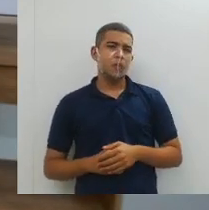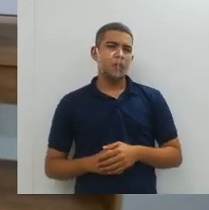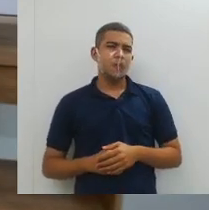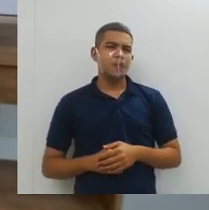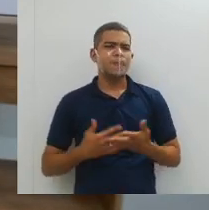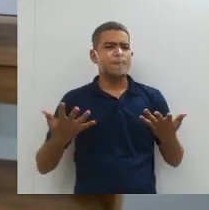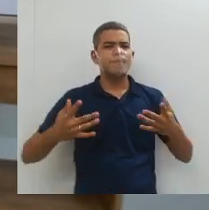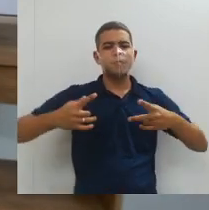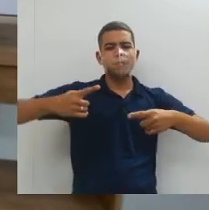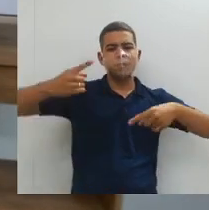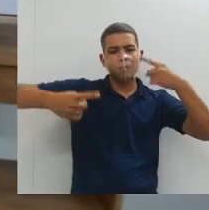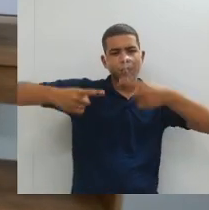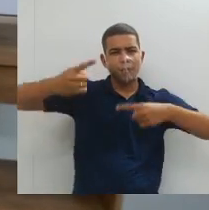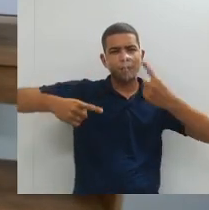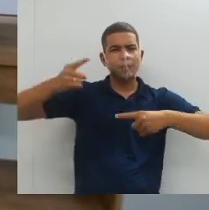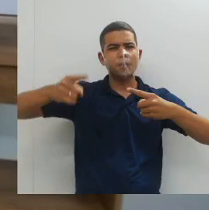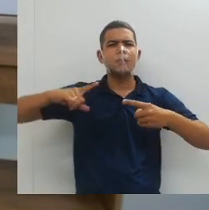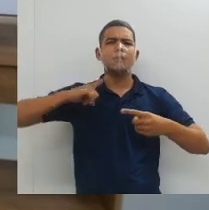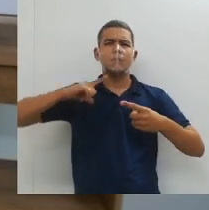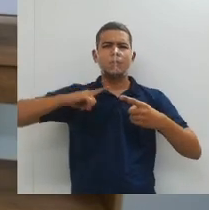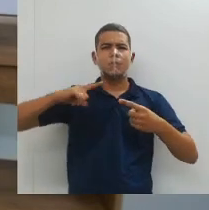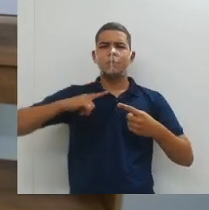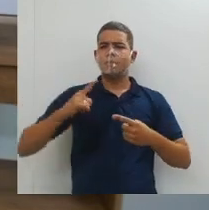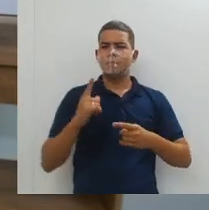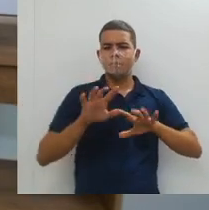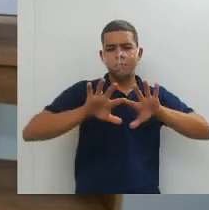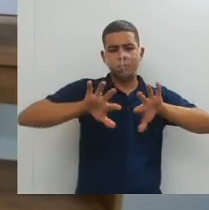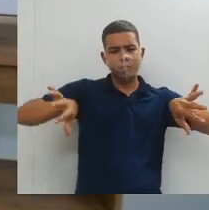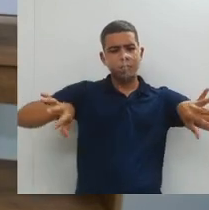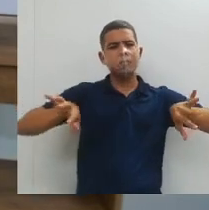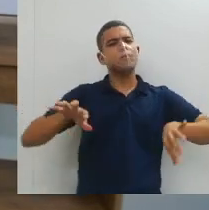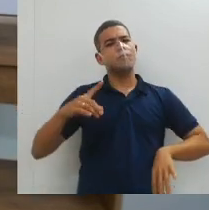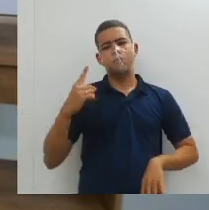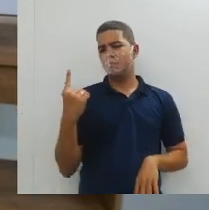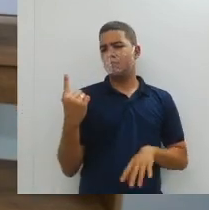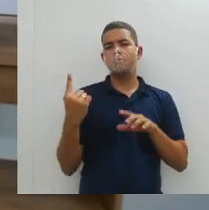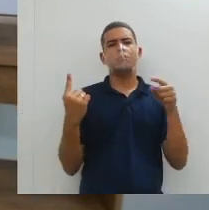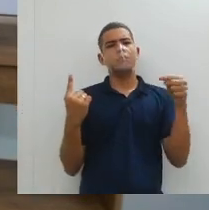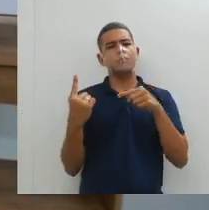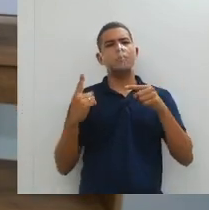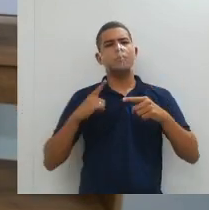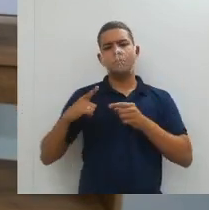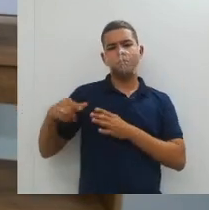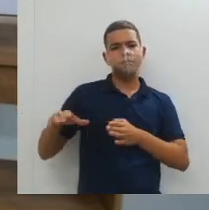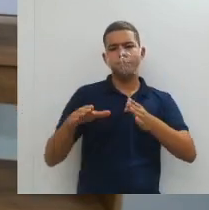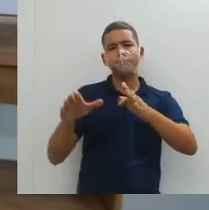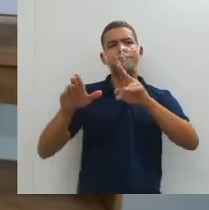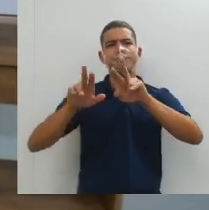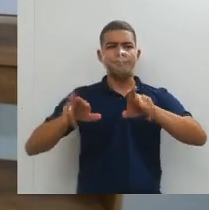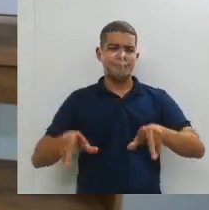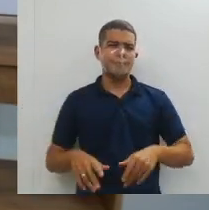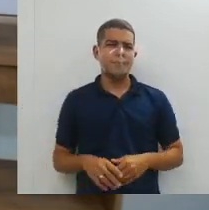a política tem o seu próprio modo de ser e de caminhar.